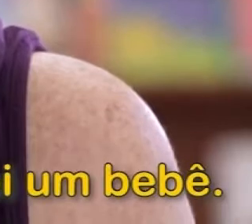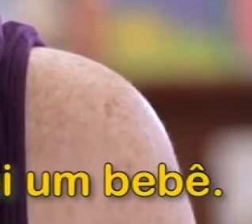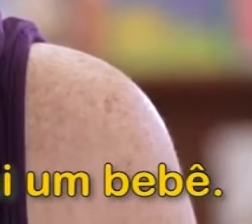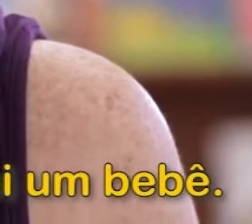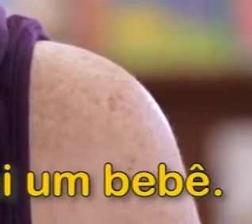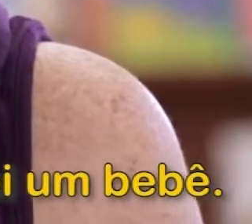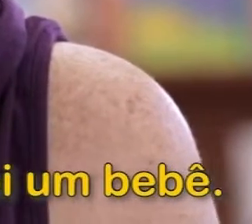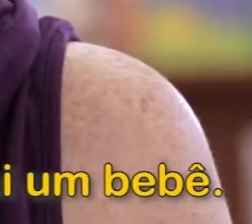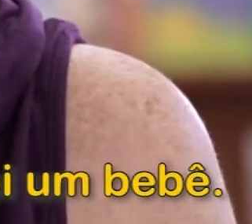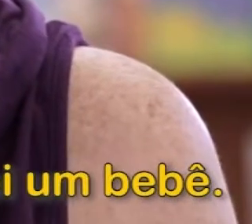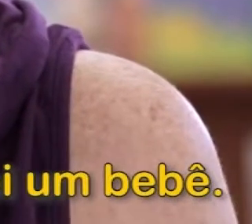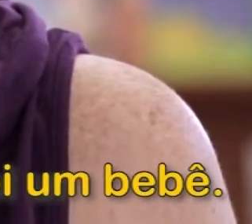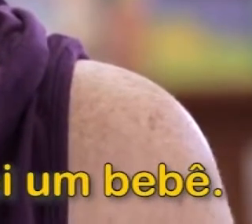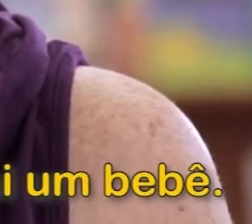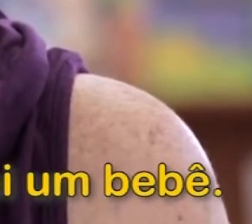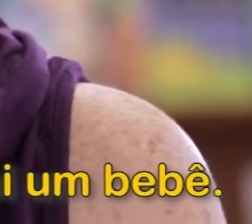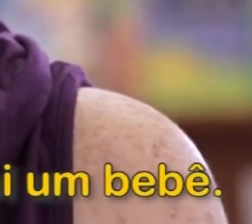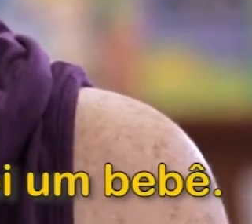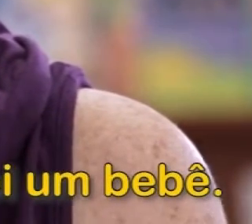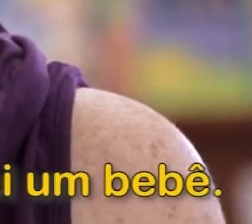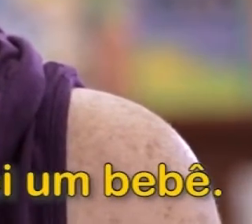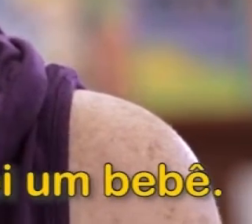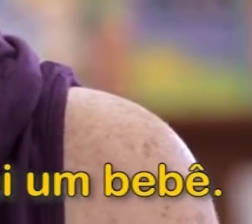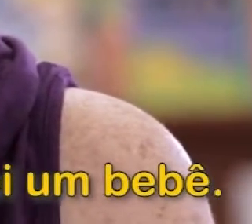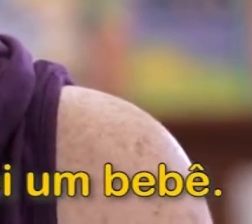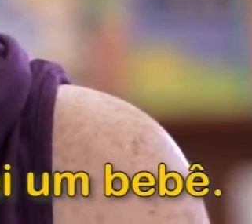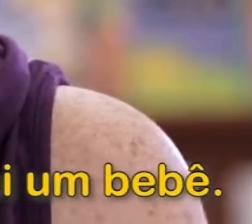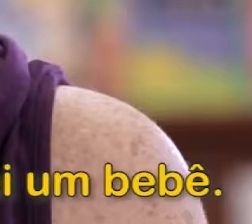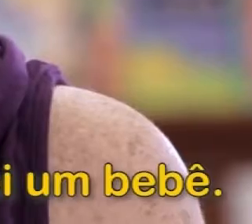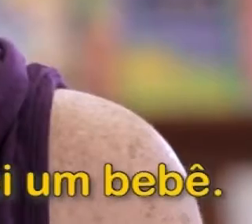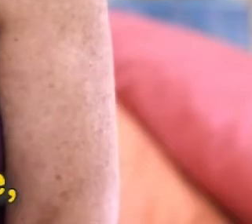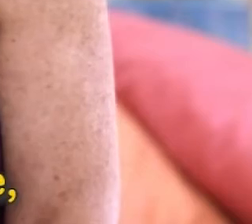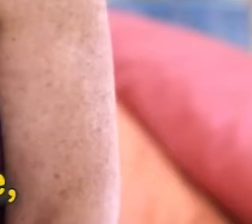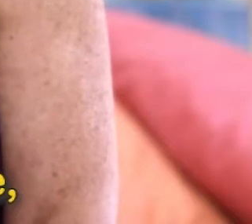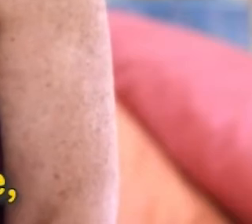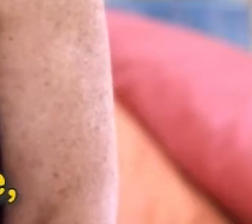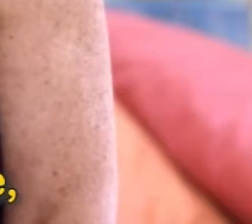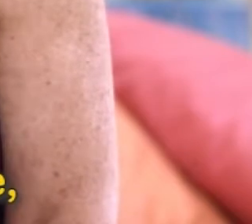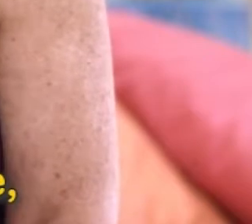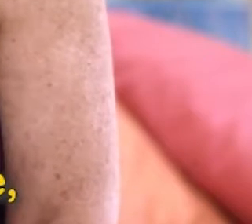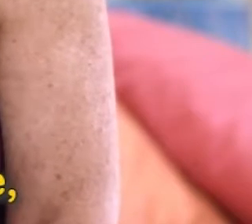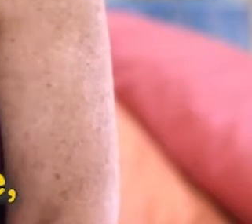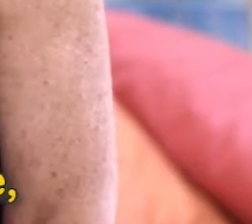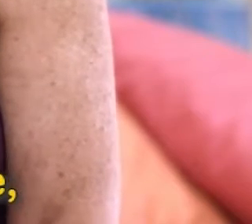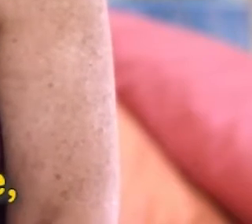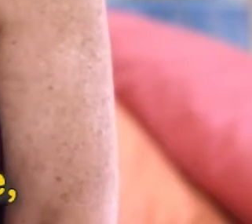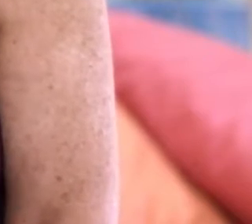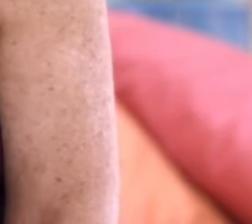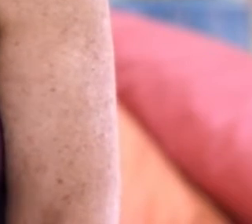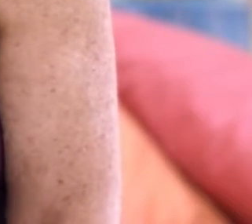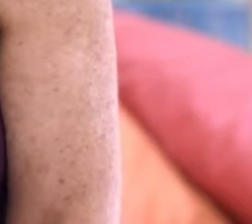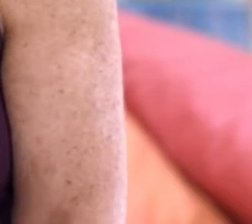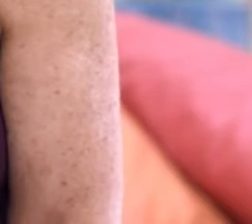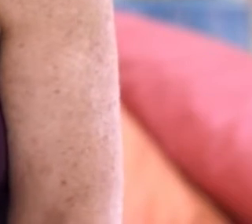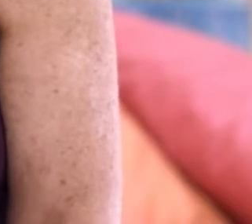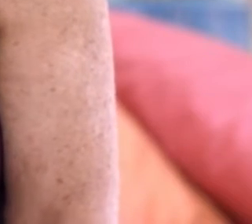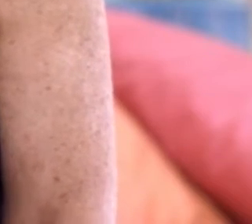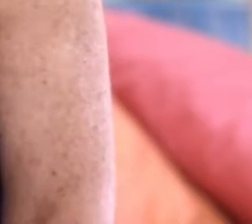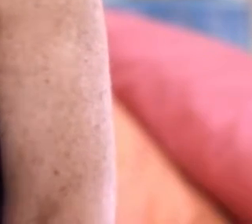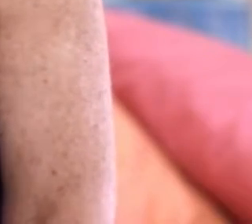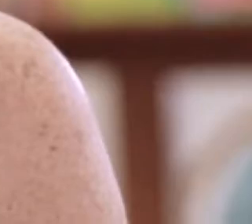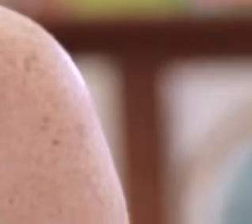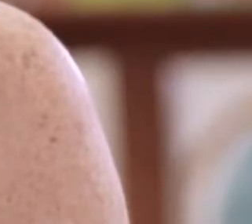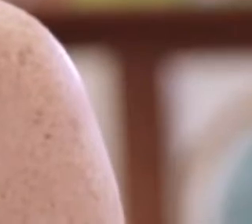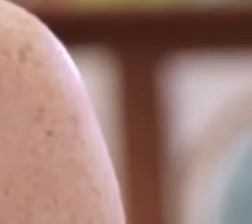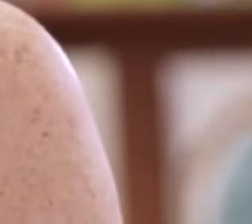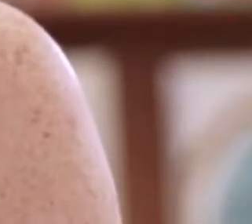Em 2013 a gente foi acolher a primeira criança, que foi um bebê. Eu não sei às vezes se a gente que acolhe ou se são eles que acolhem a